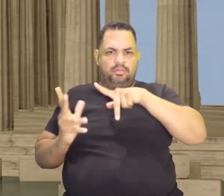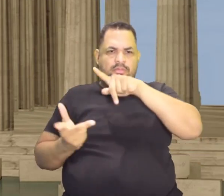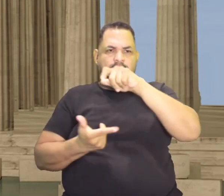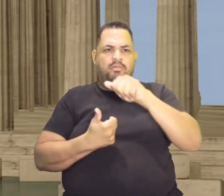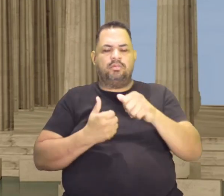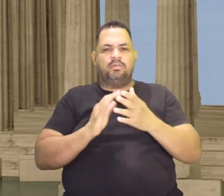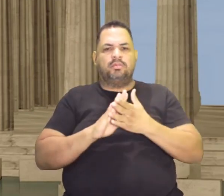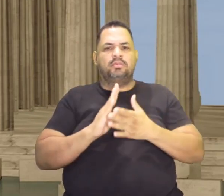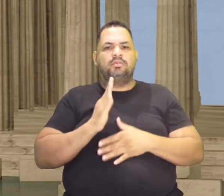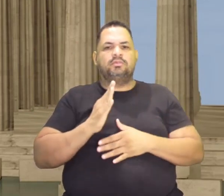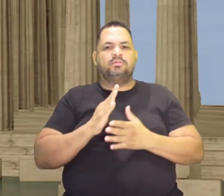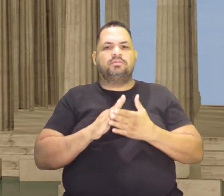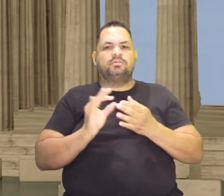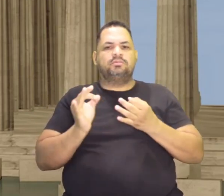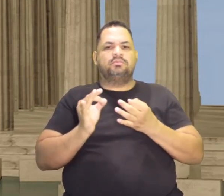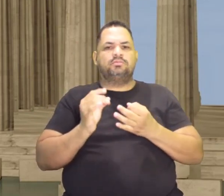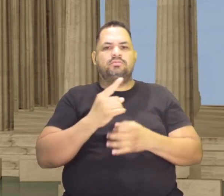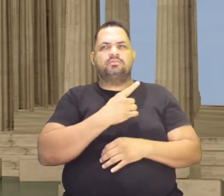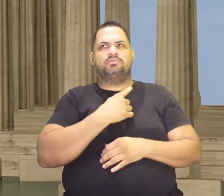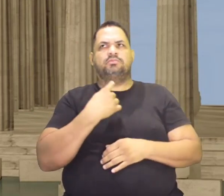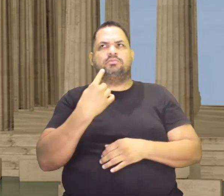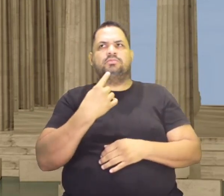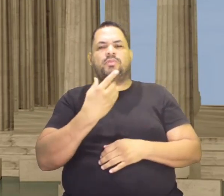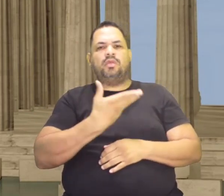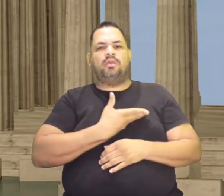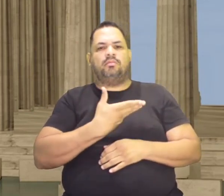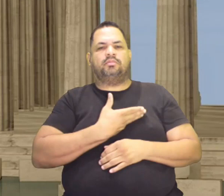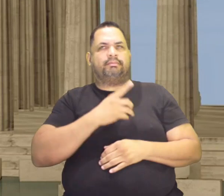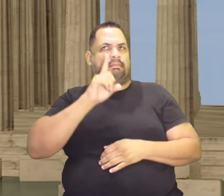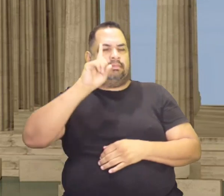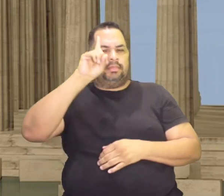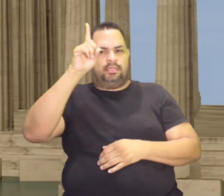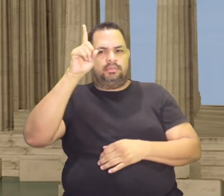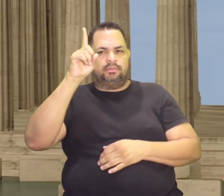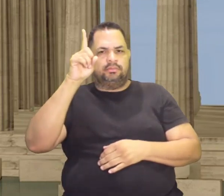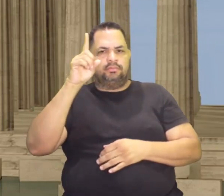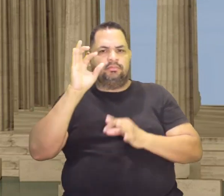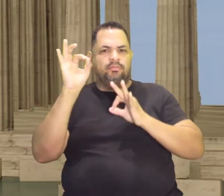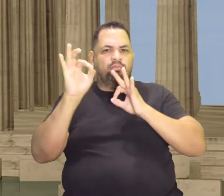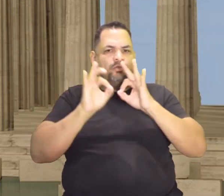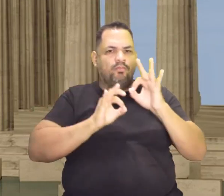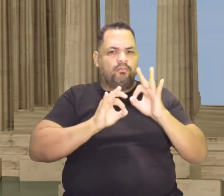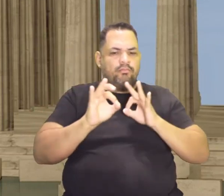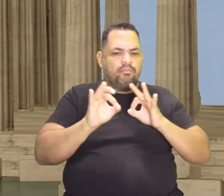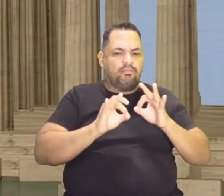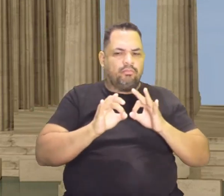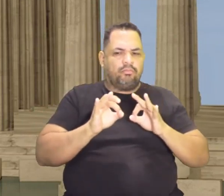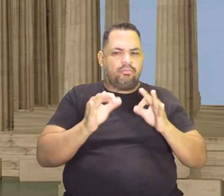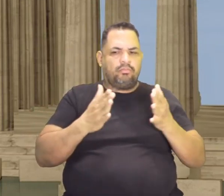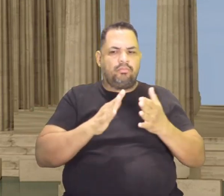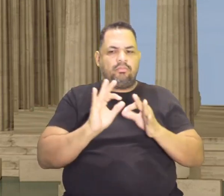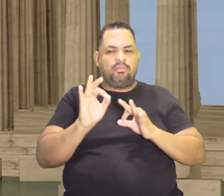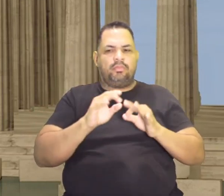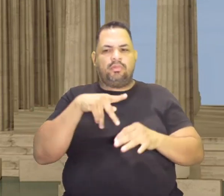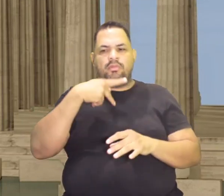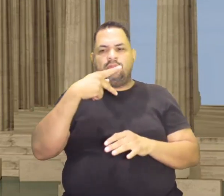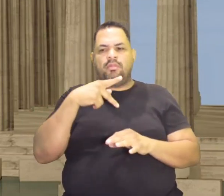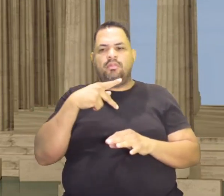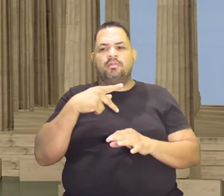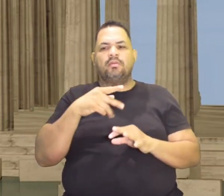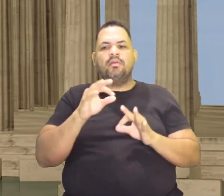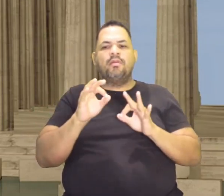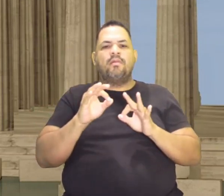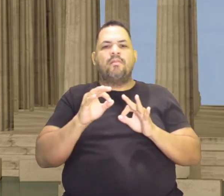já chegou ao ponto de dizer, nossa, o nosso colega de sala é tão inteligente, construir isso, né? Falar isso,